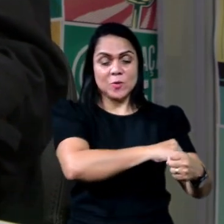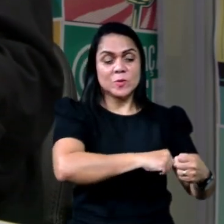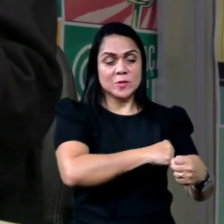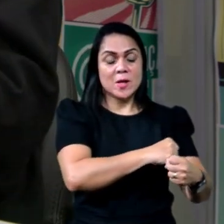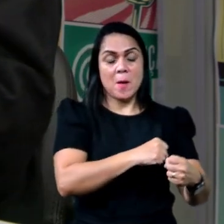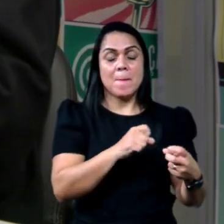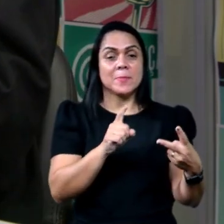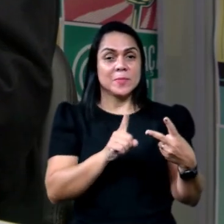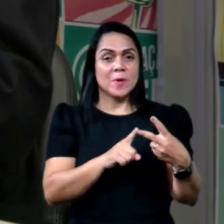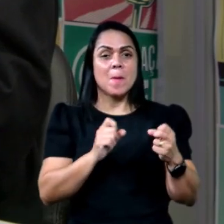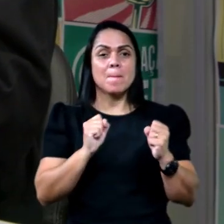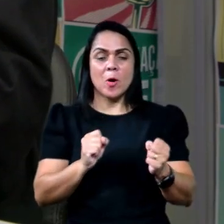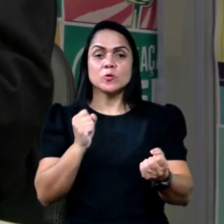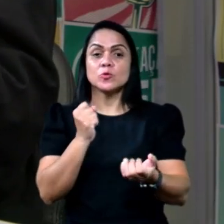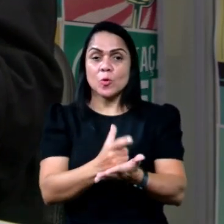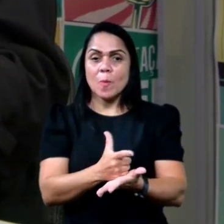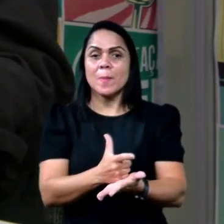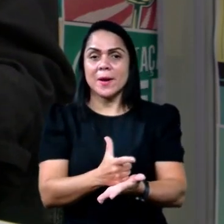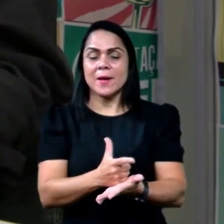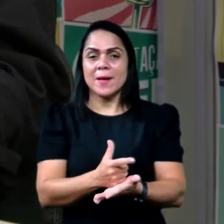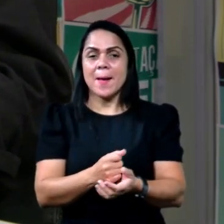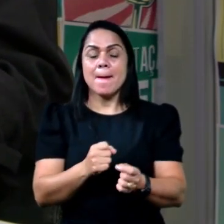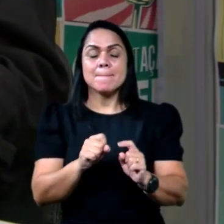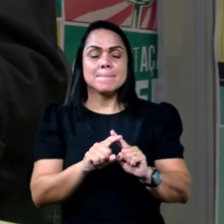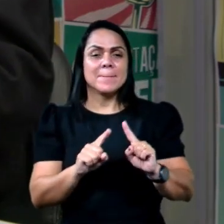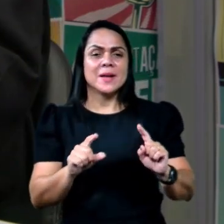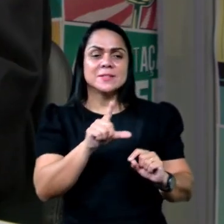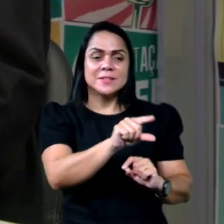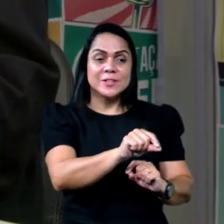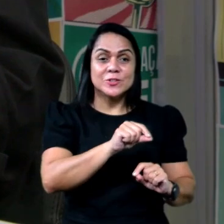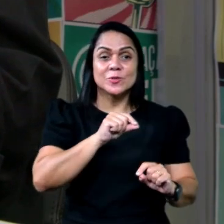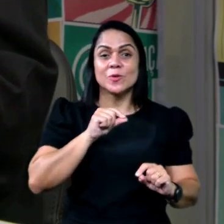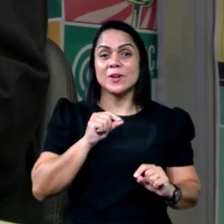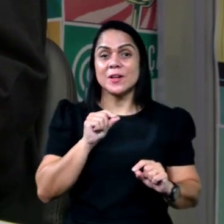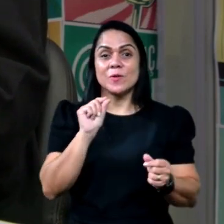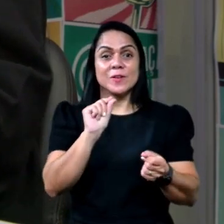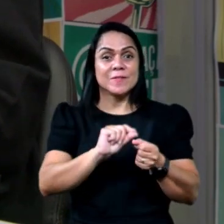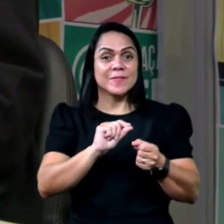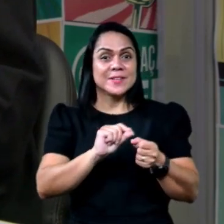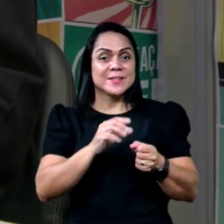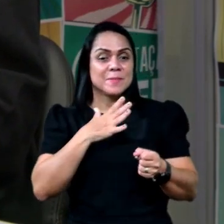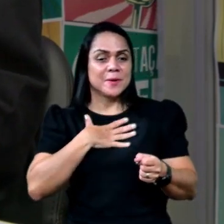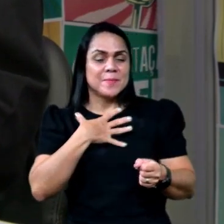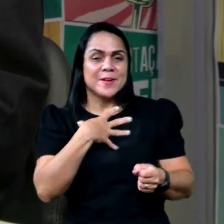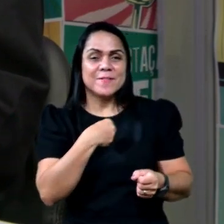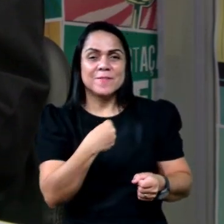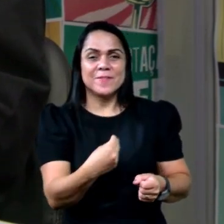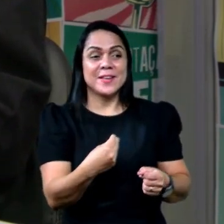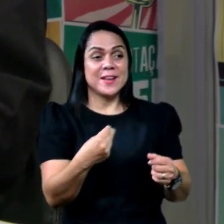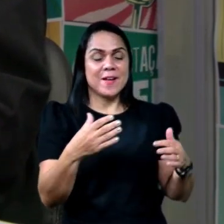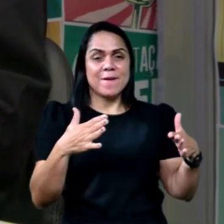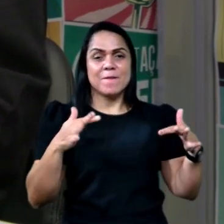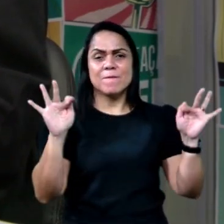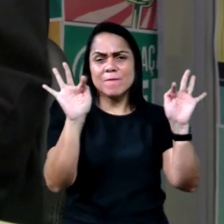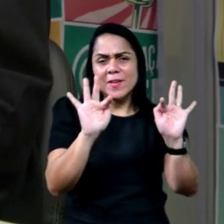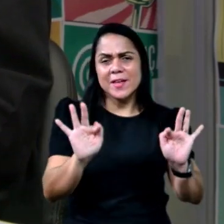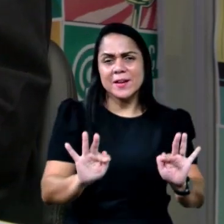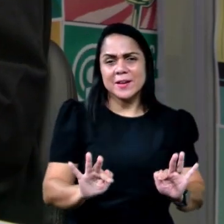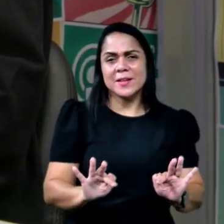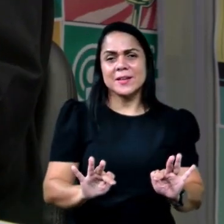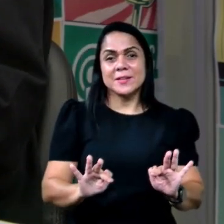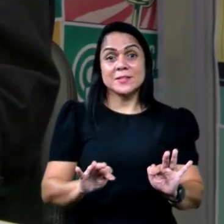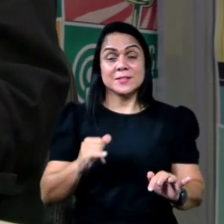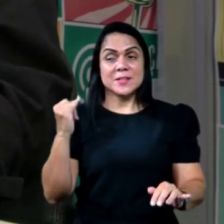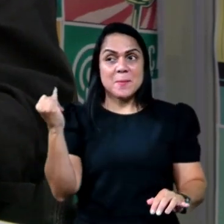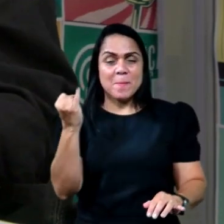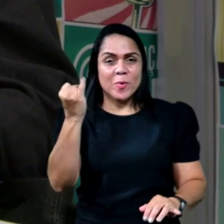também podia. Mas eu podia escolher o que eu faria para minha filha comer que pudesse deixá-la feliz. Isso é muito importante. Porque às vezes